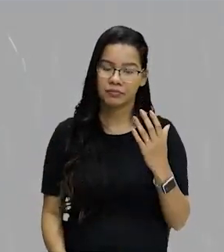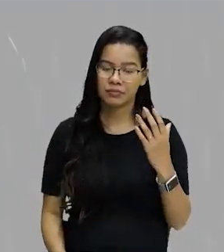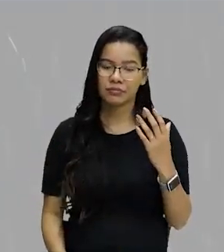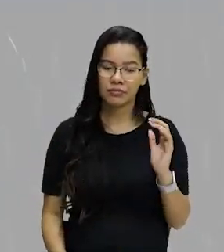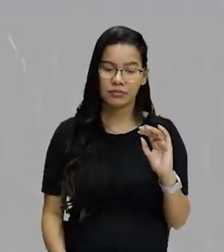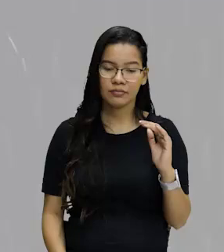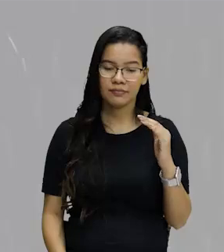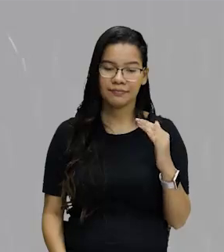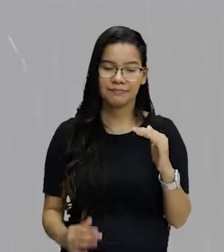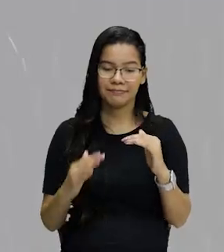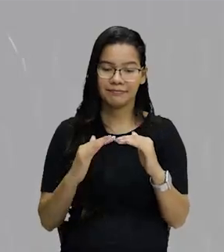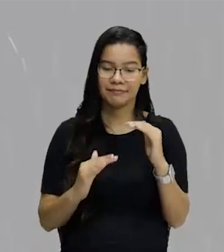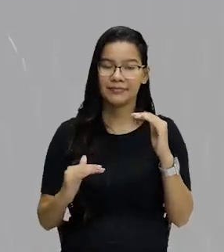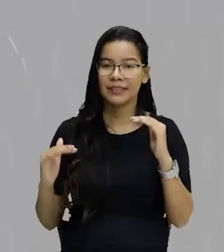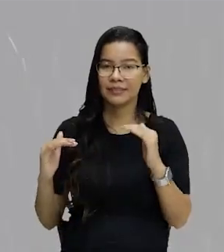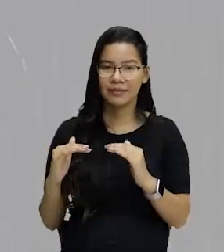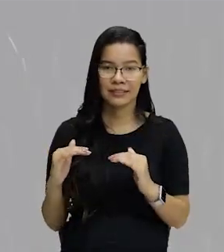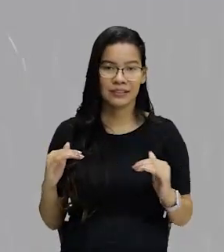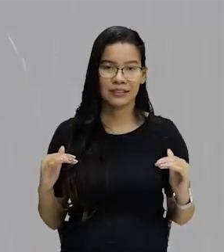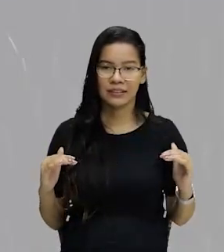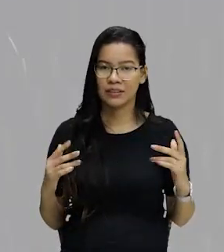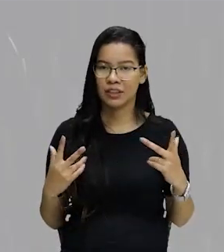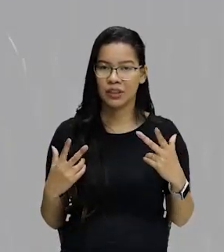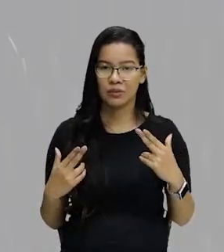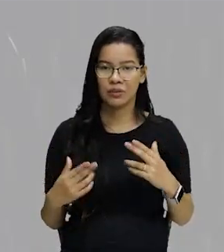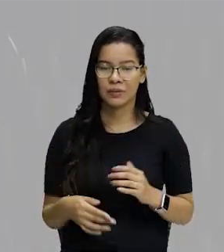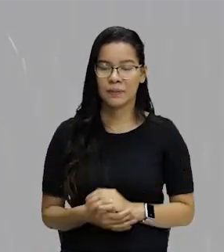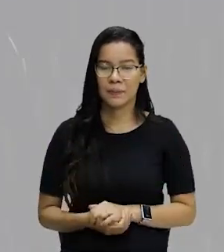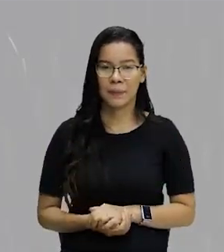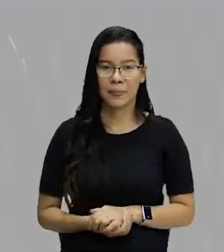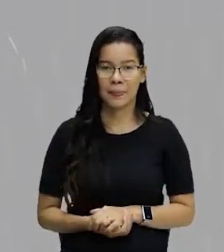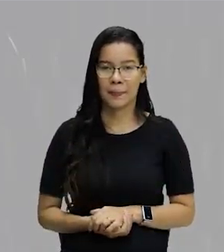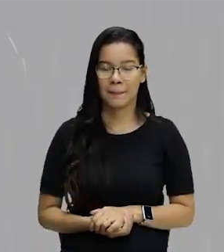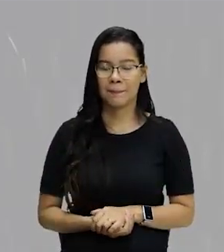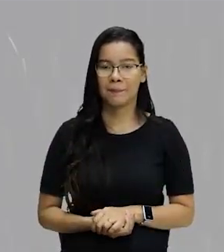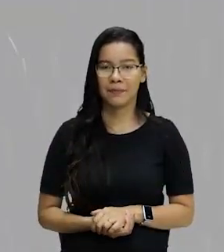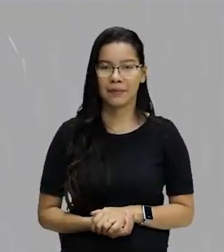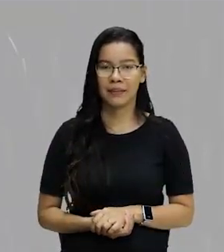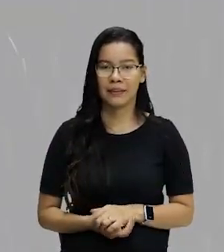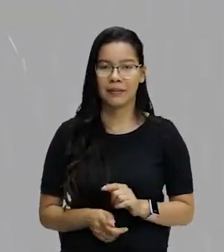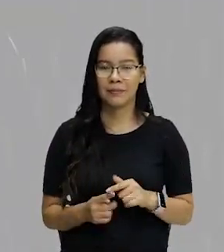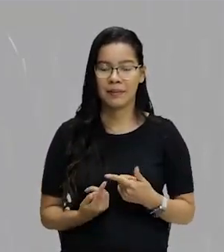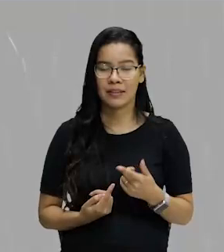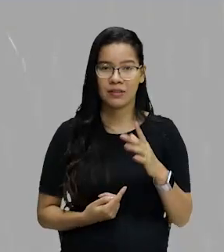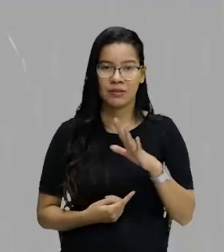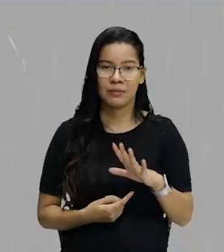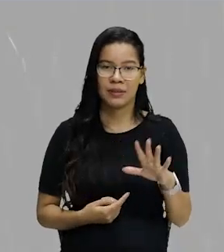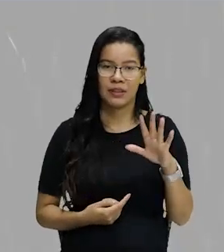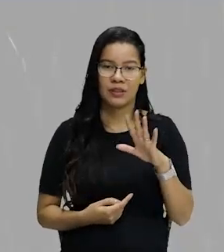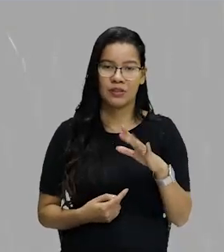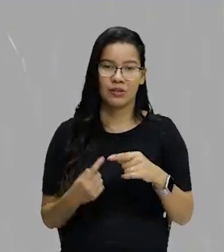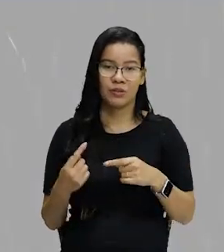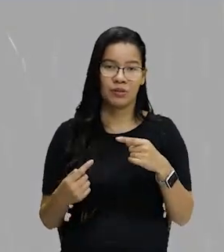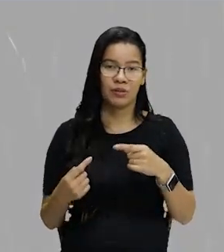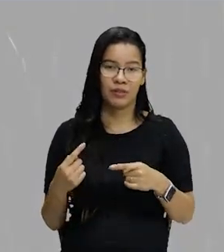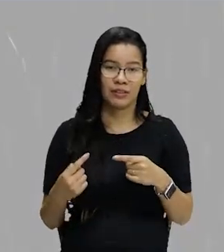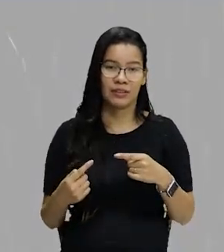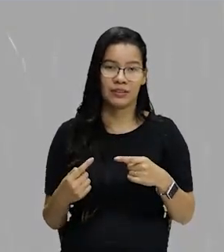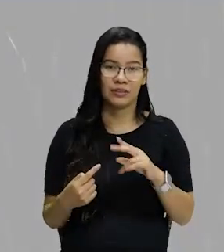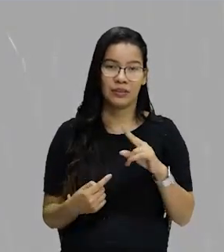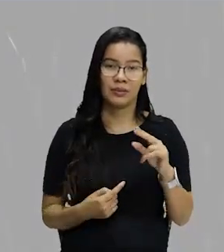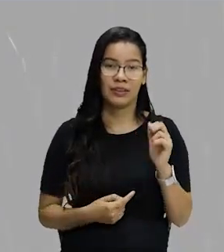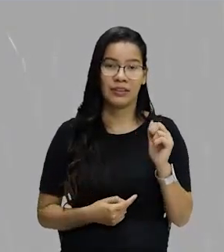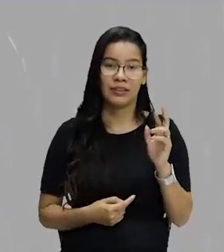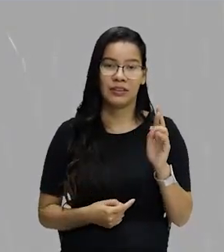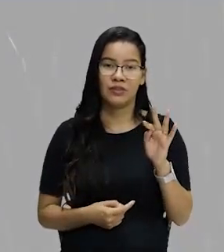mesma inclinação aqui, ó, praticamente. Baixinho. Mas aqui está no ambiente o quê? Controlado,